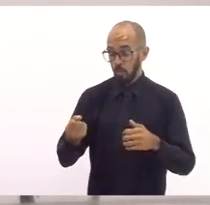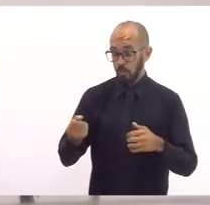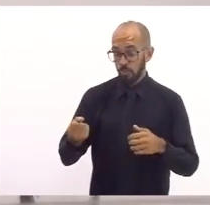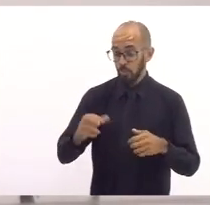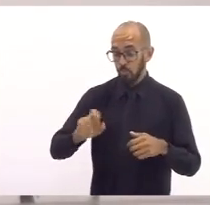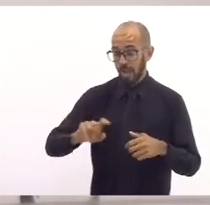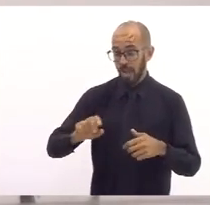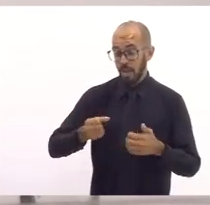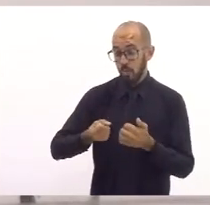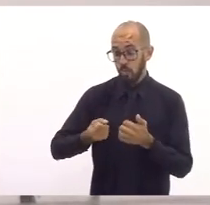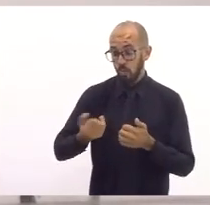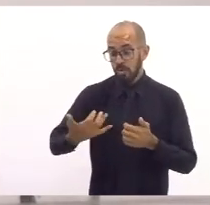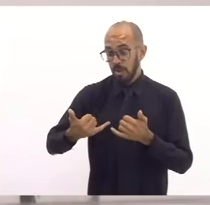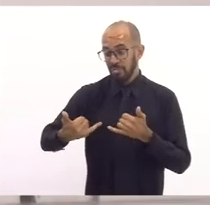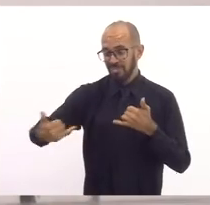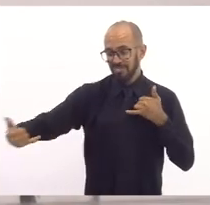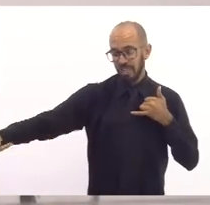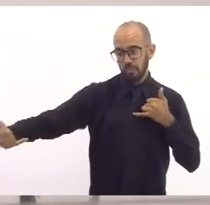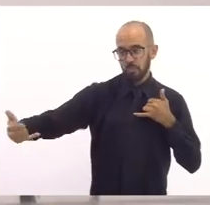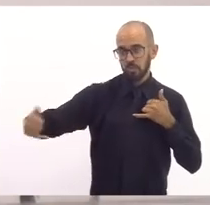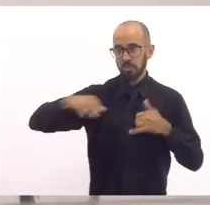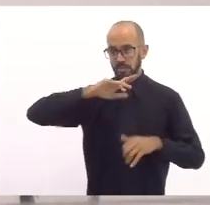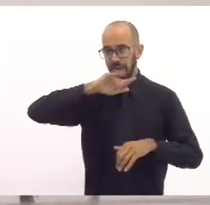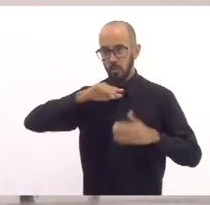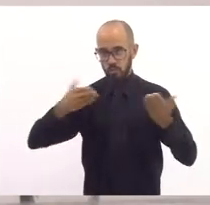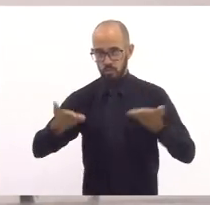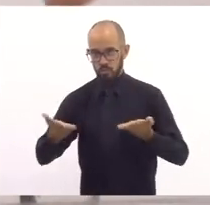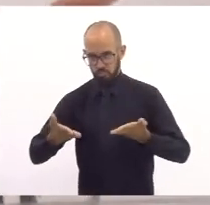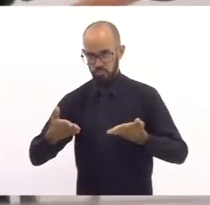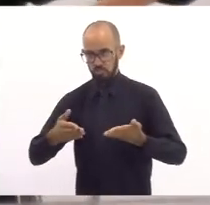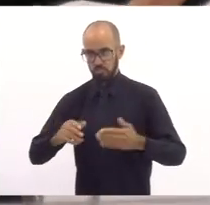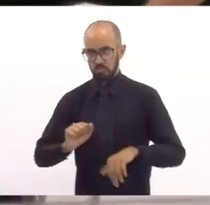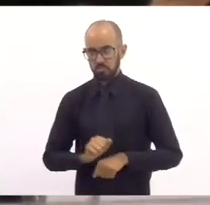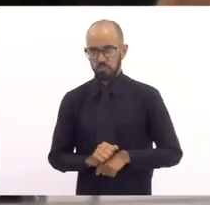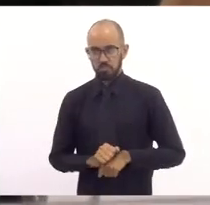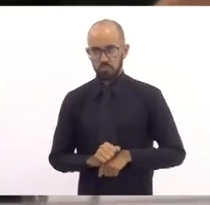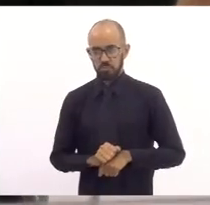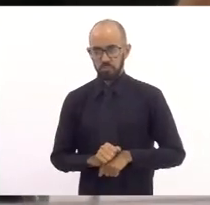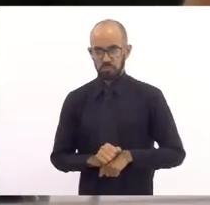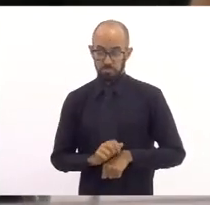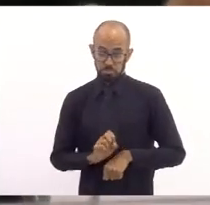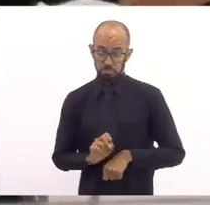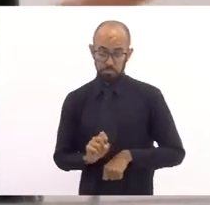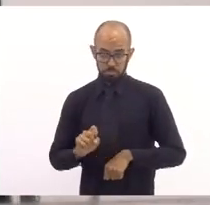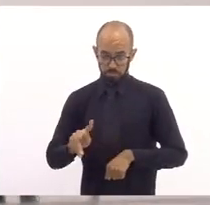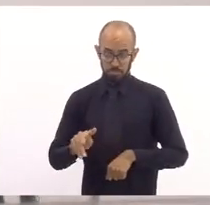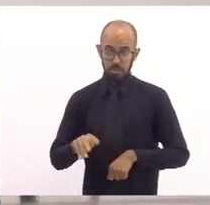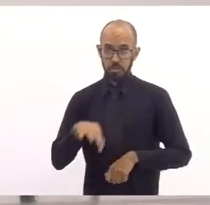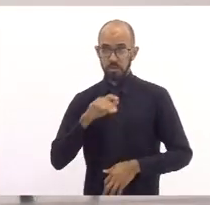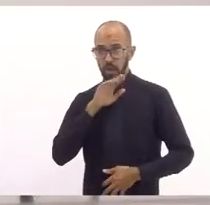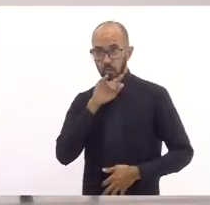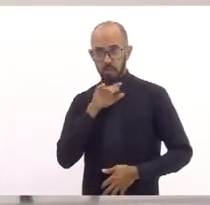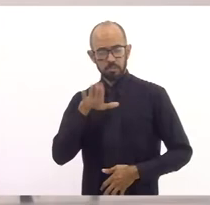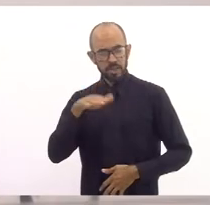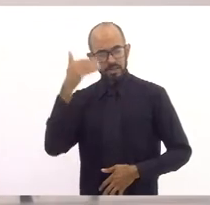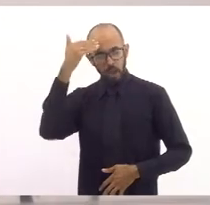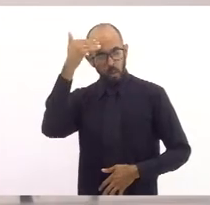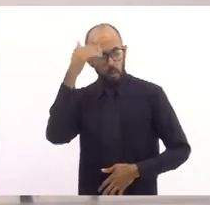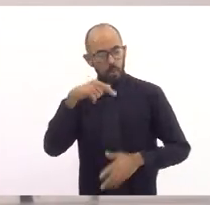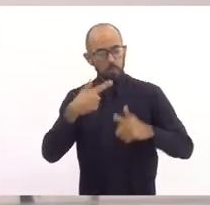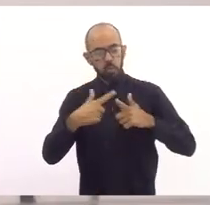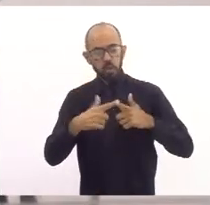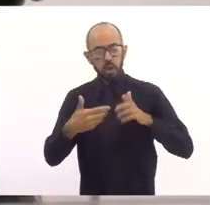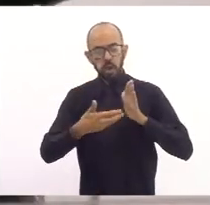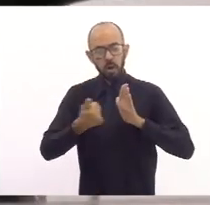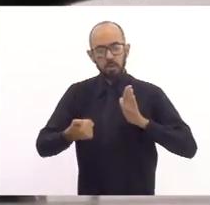dizer, está ruim hoje? Deu ruim no sistema, como diz o povo, a culpa é roubar o cabo. E